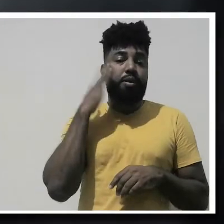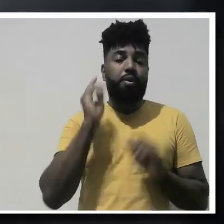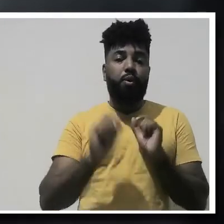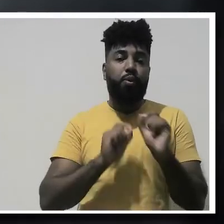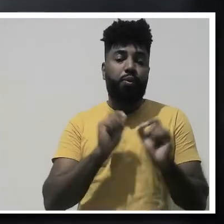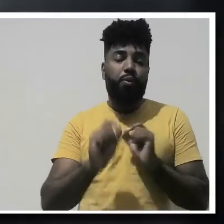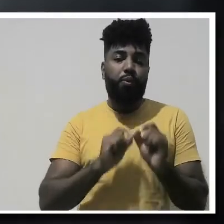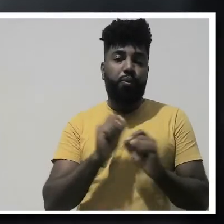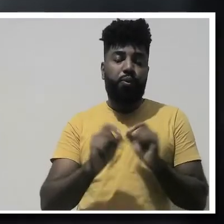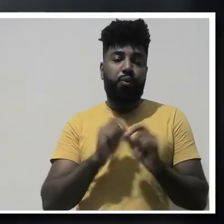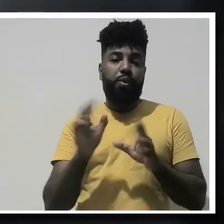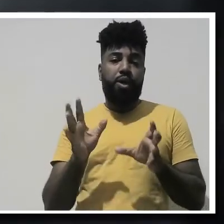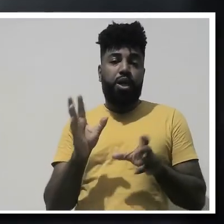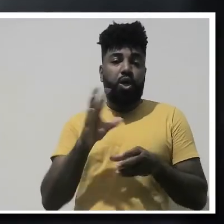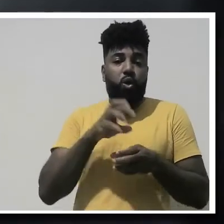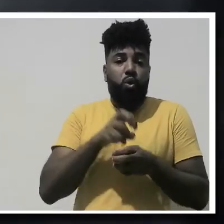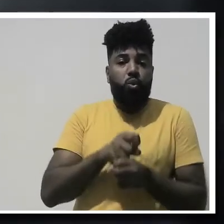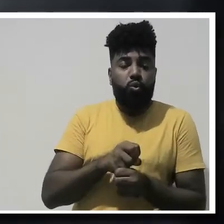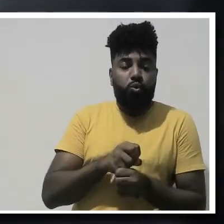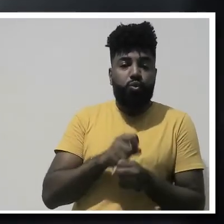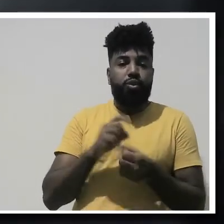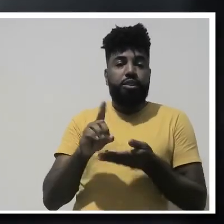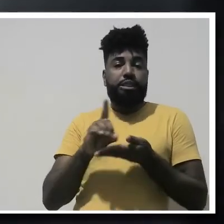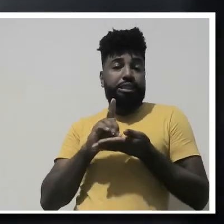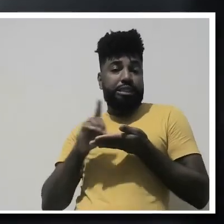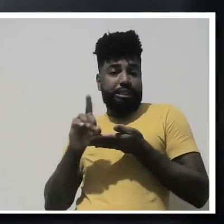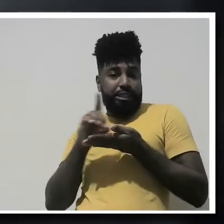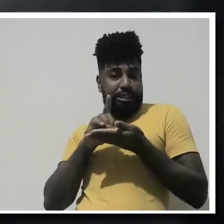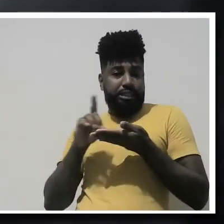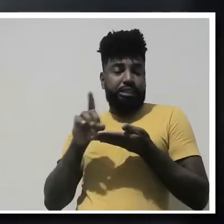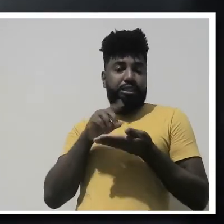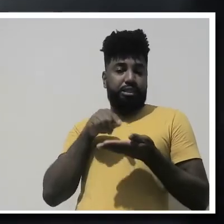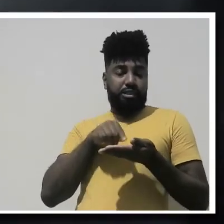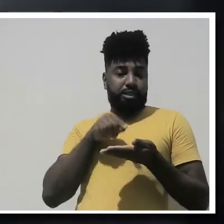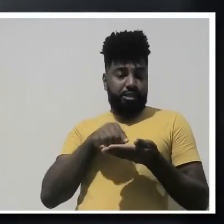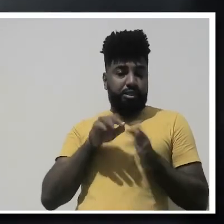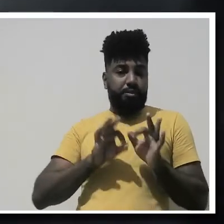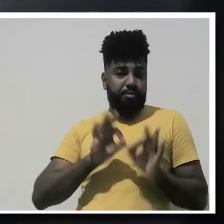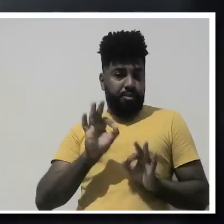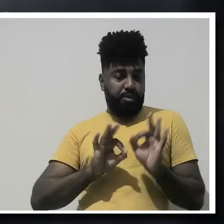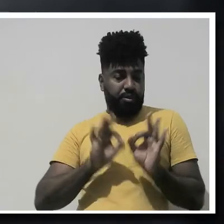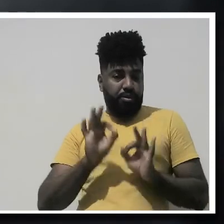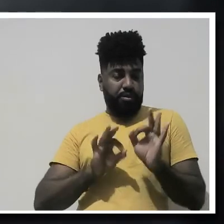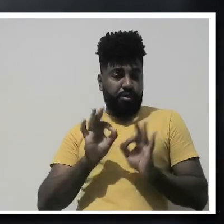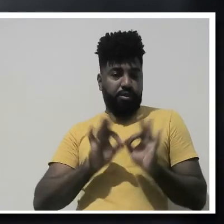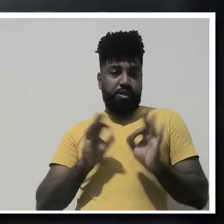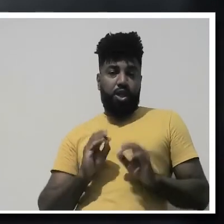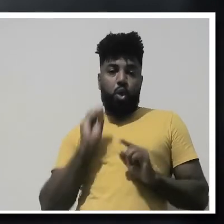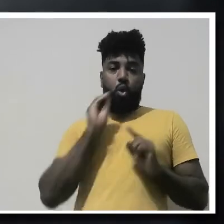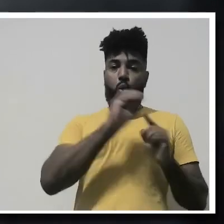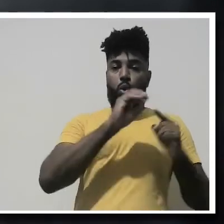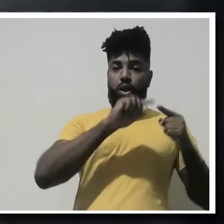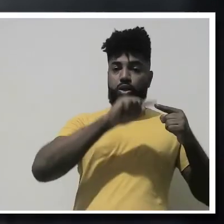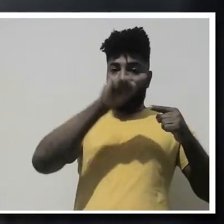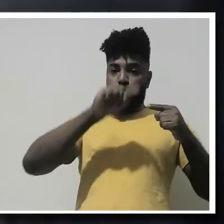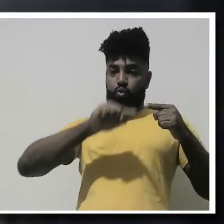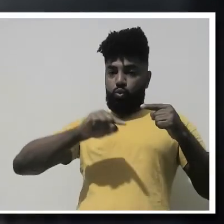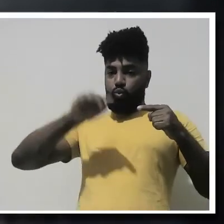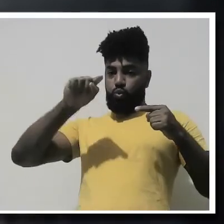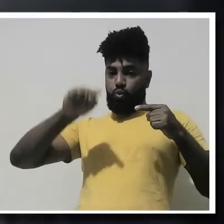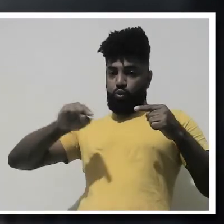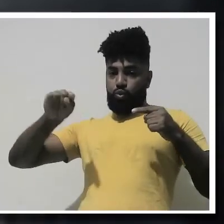e agora que a gente sabe tanto a concentração quanto a densidade dessas soluções que nós preparamos, dá para nós colocarmos tudo isso num